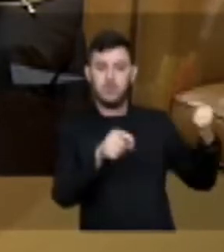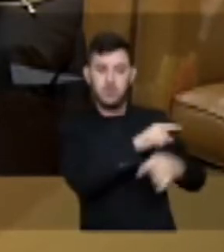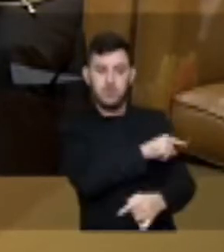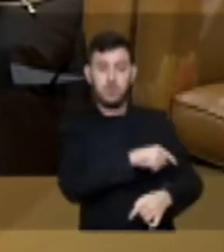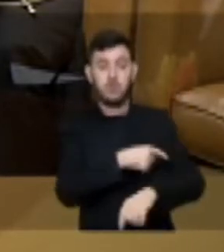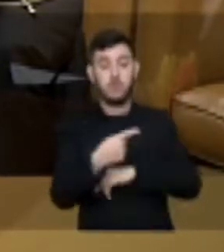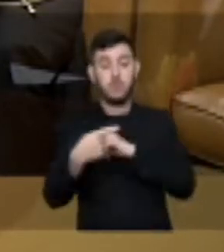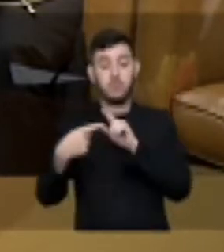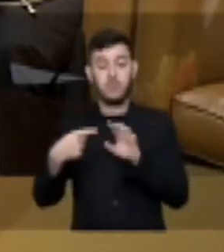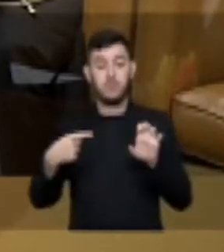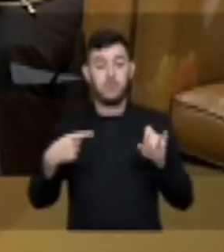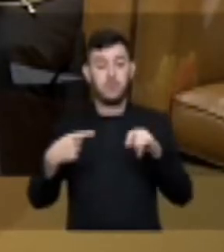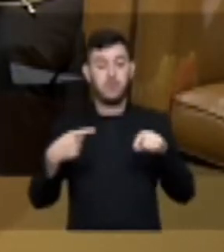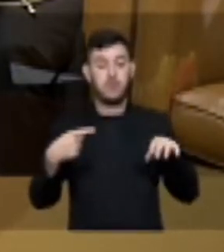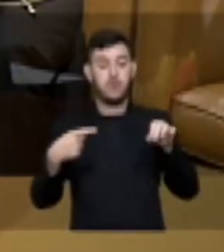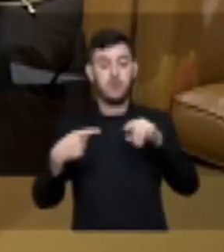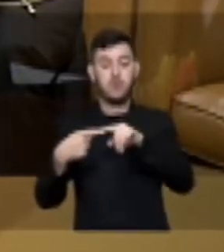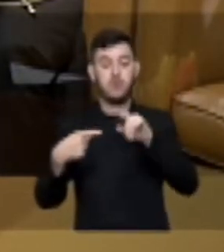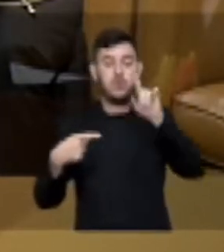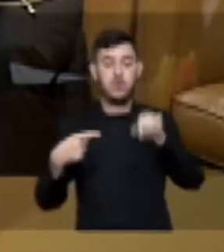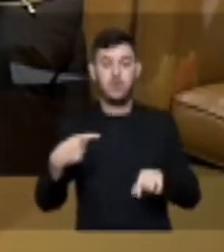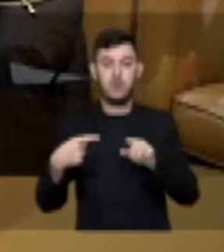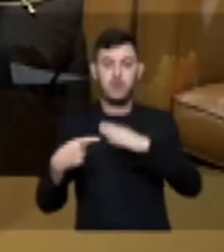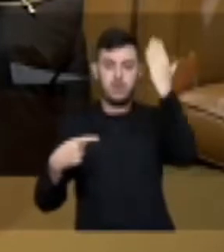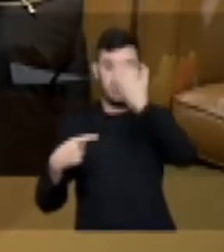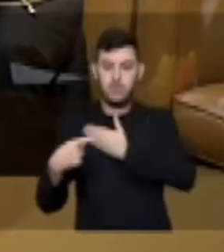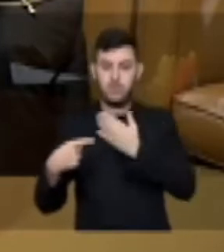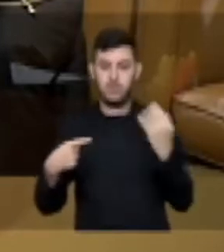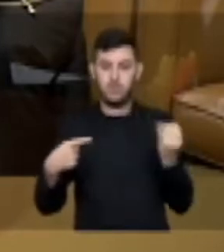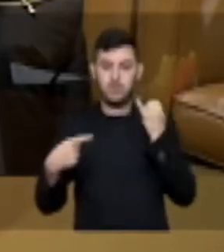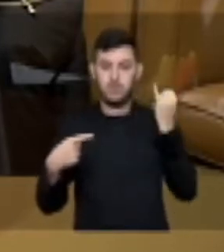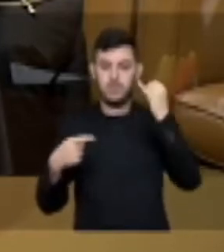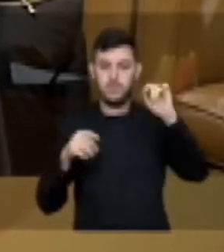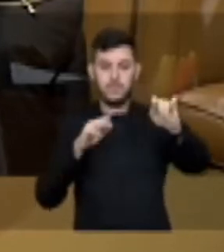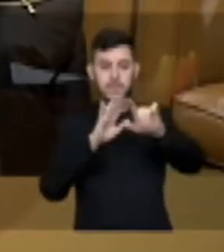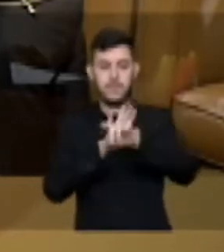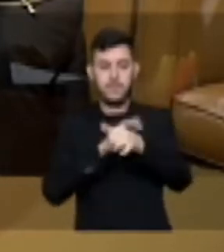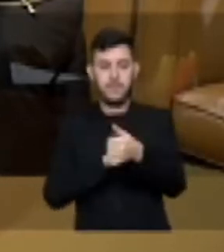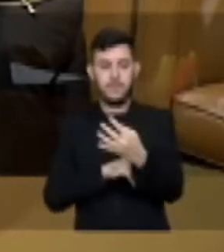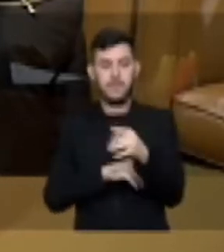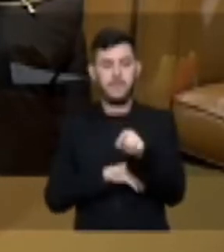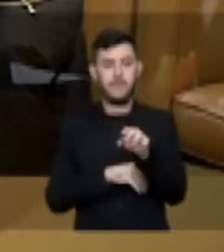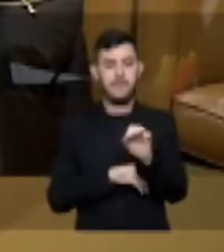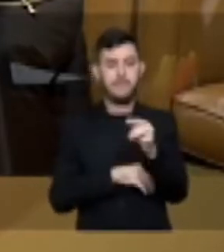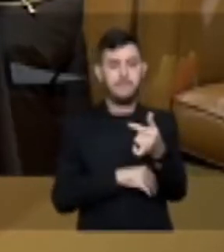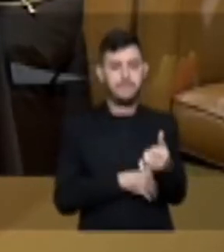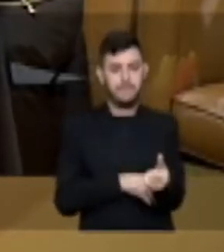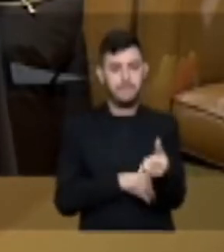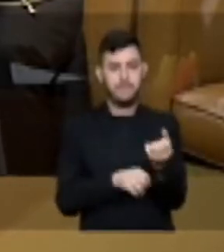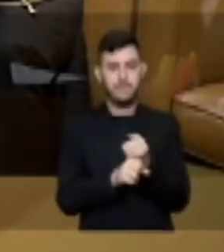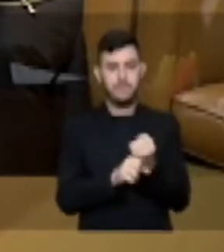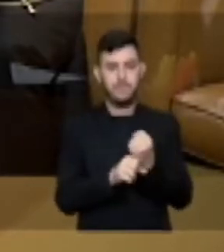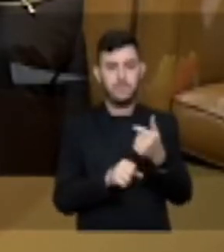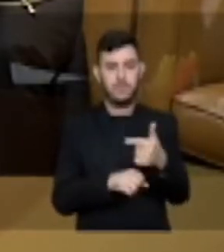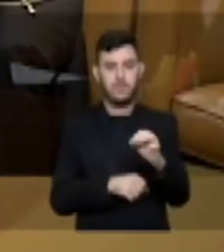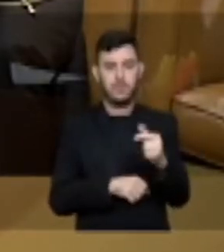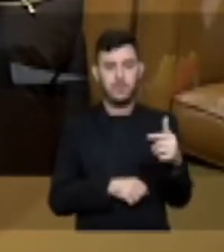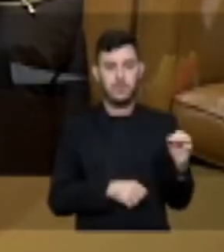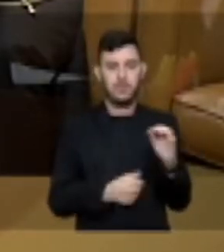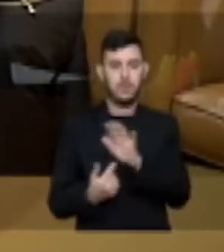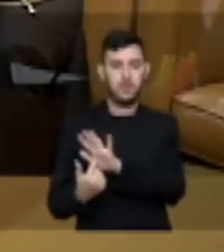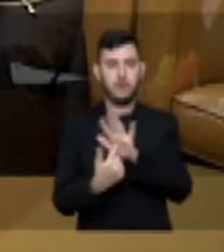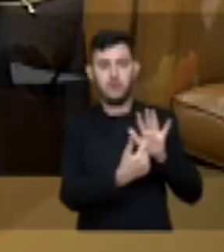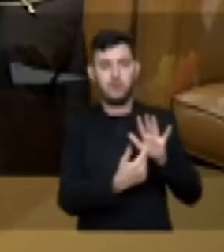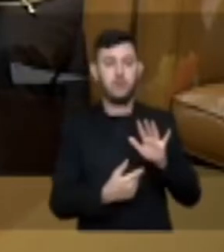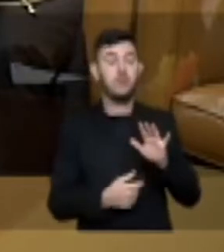ser diferente, é a demonstração da relevância da Lei 14.026 de 2020, trazendo uma nova realidade